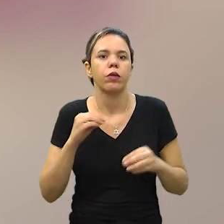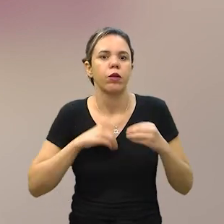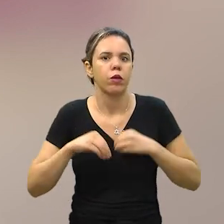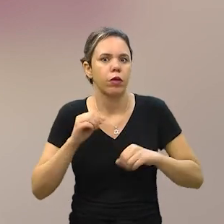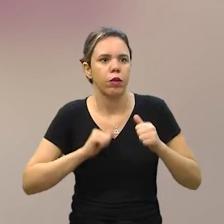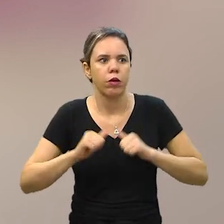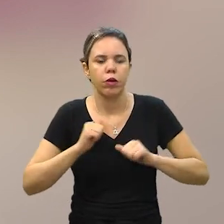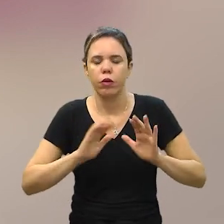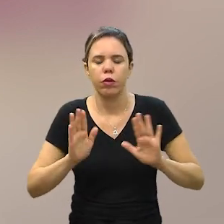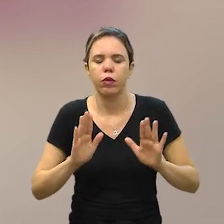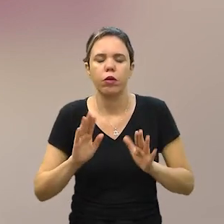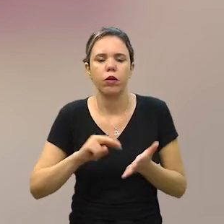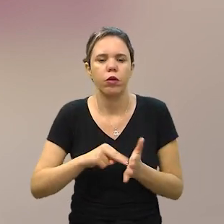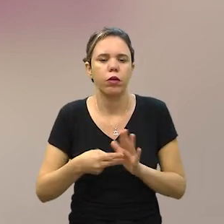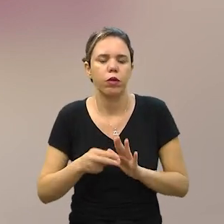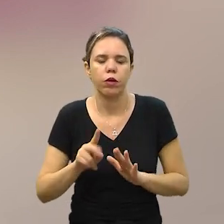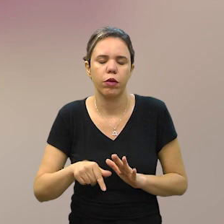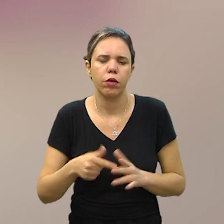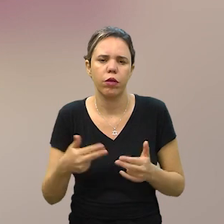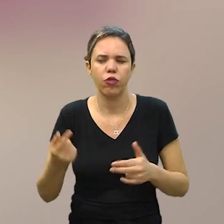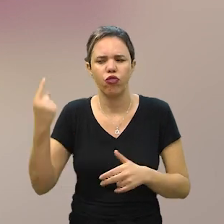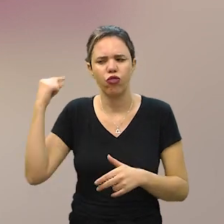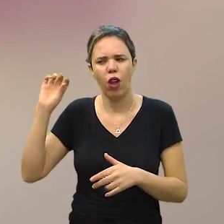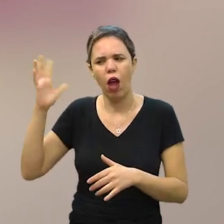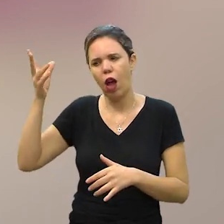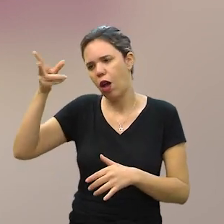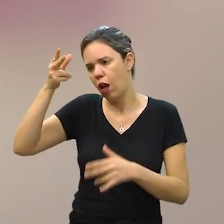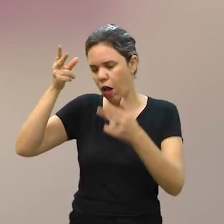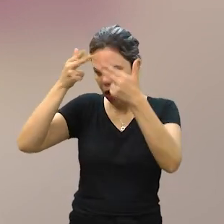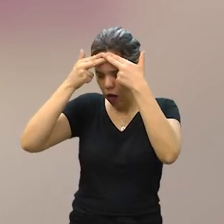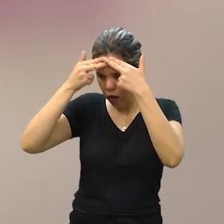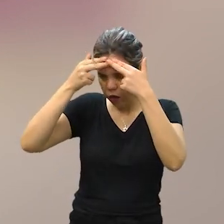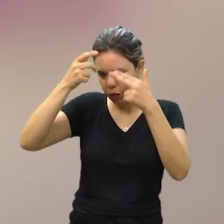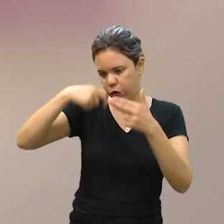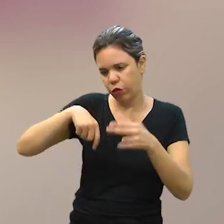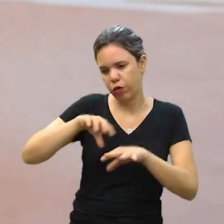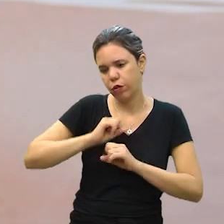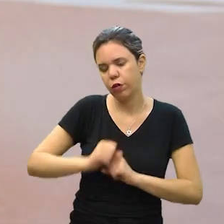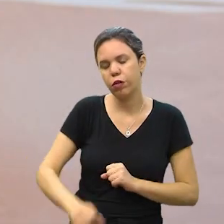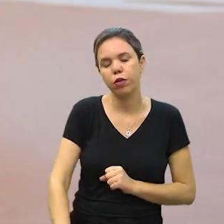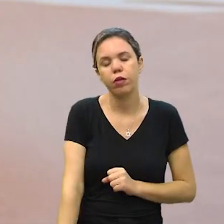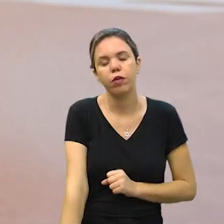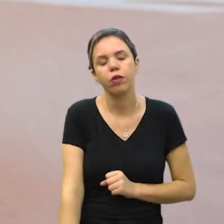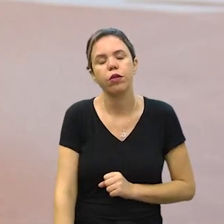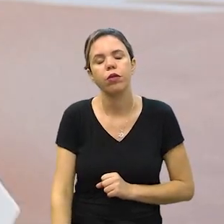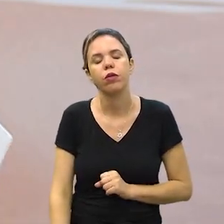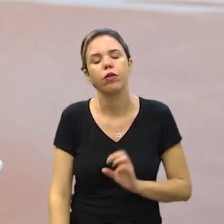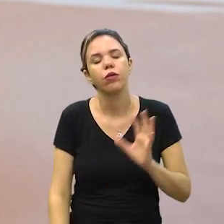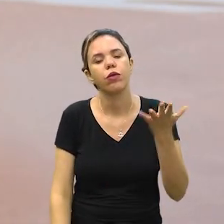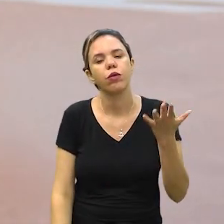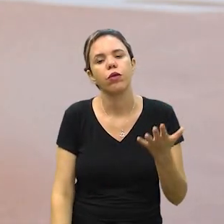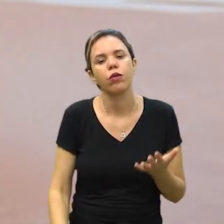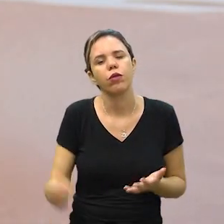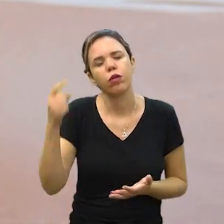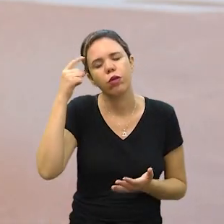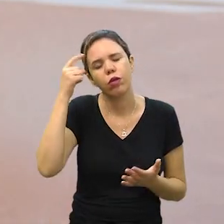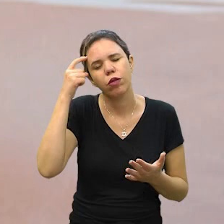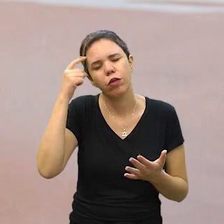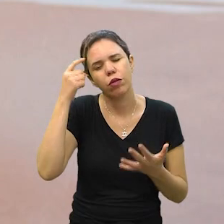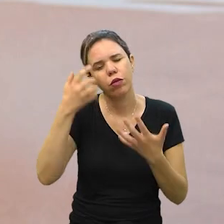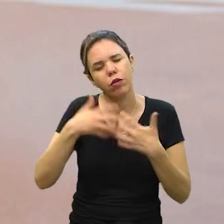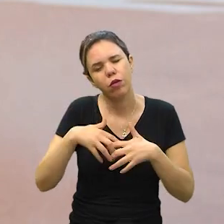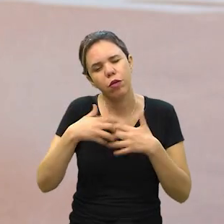não necessariamente, né? Às vezes é algo que já ocorreu com essa pessoa. Ô, Thelma, e o que acontece com a nossa